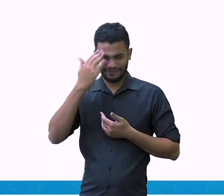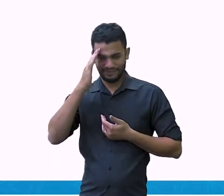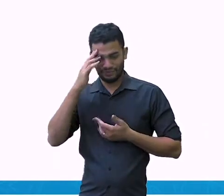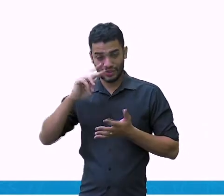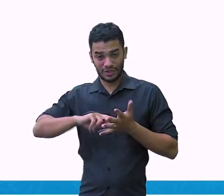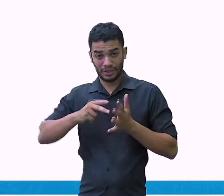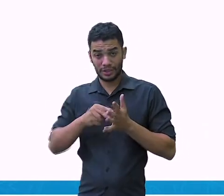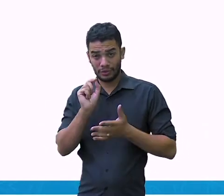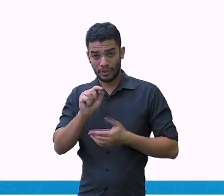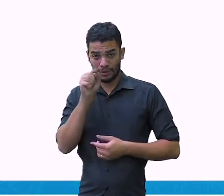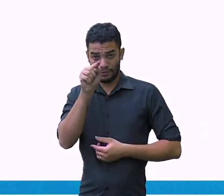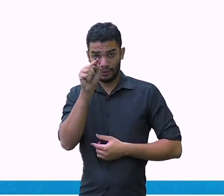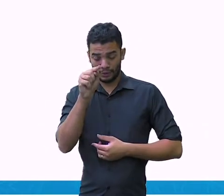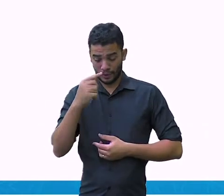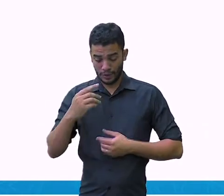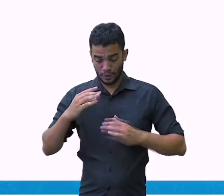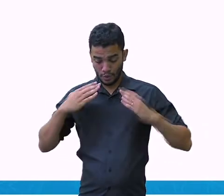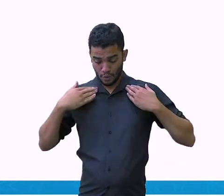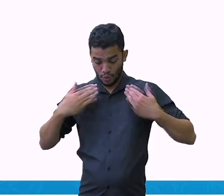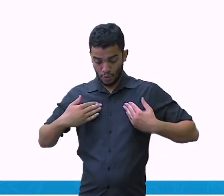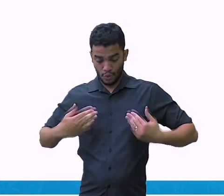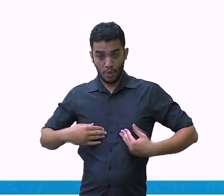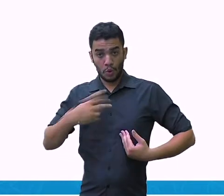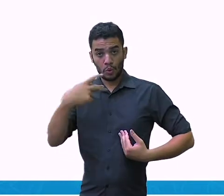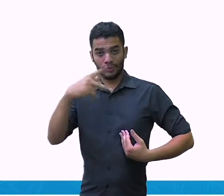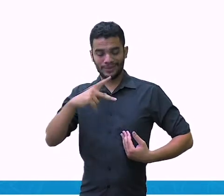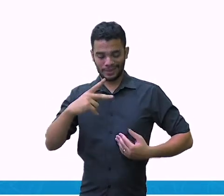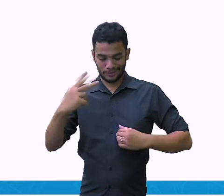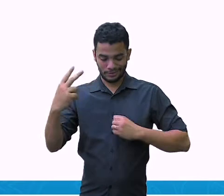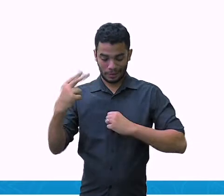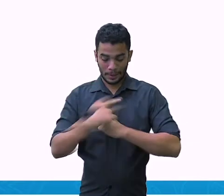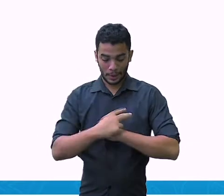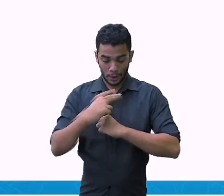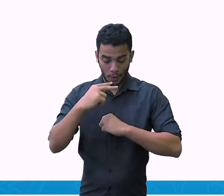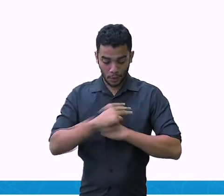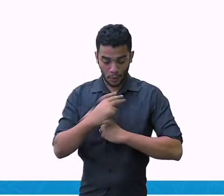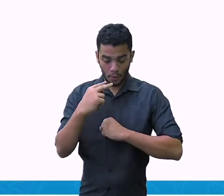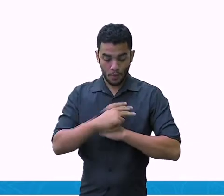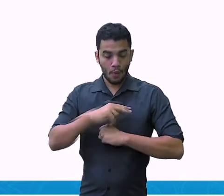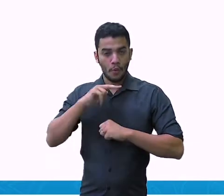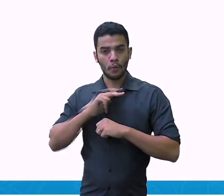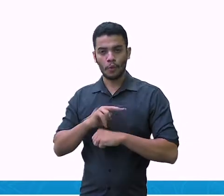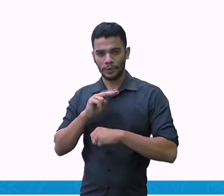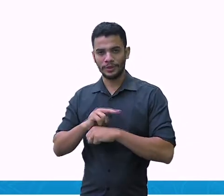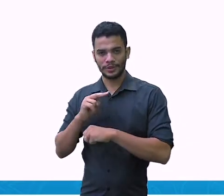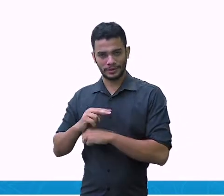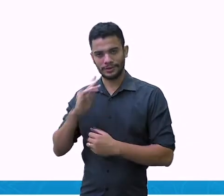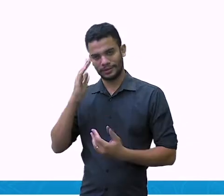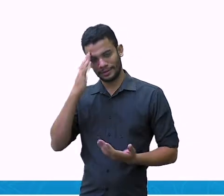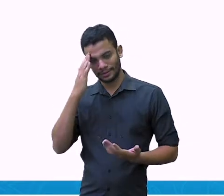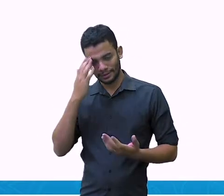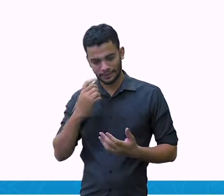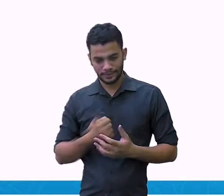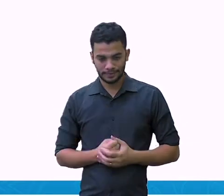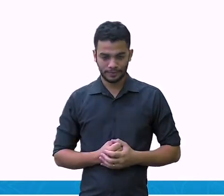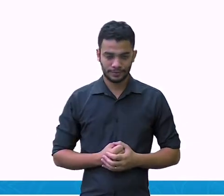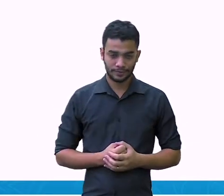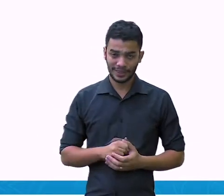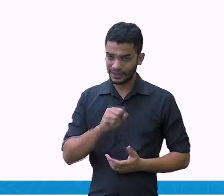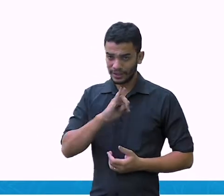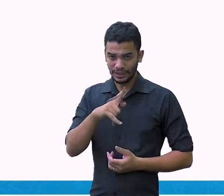o bom funcionamento das partes que constituem o seu corpo. Já faz